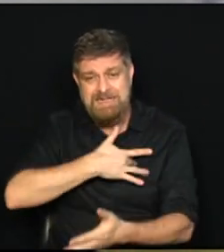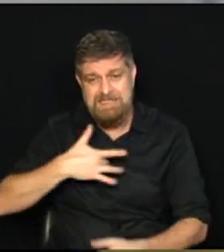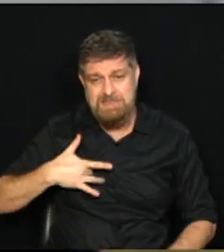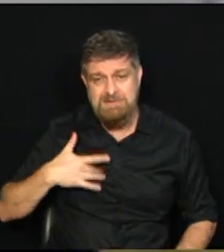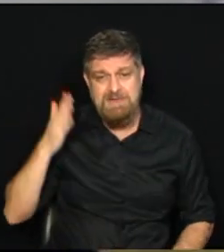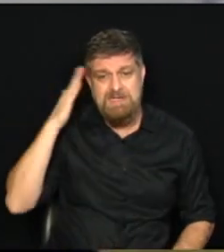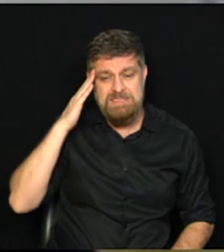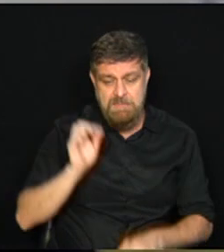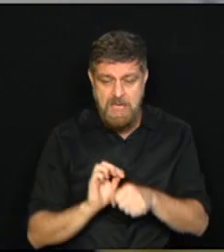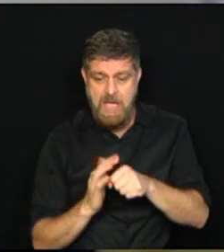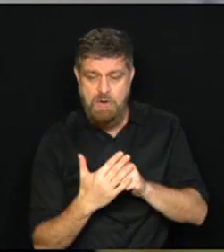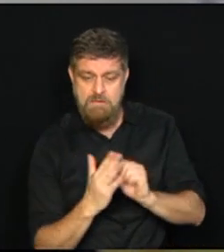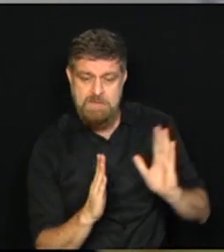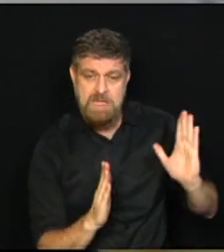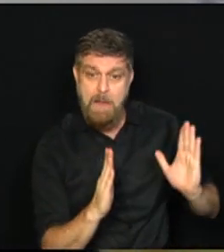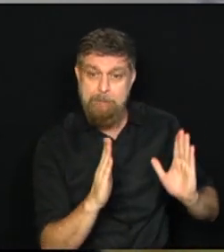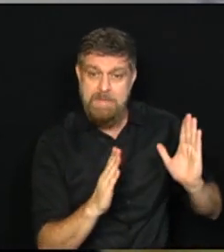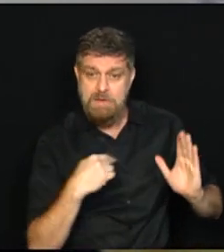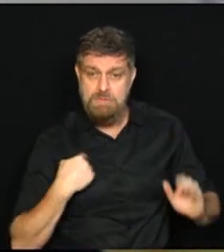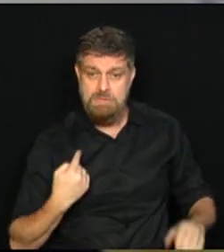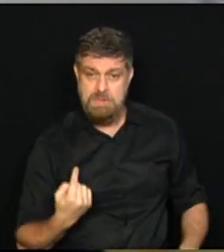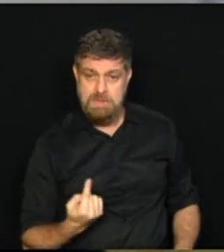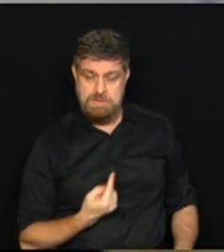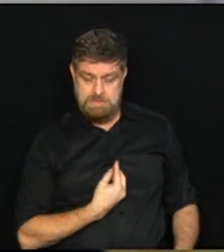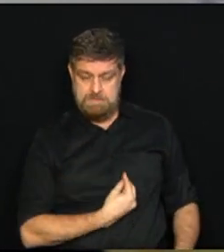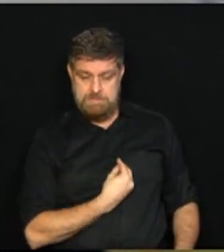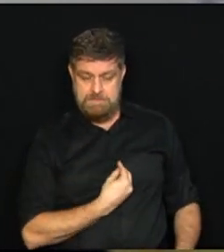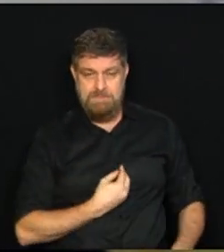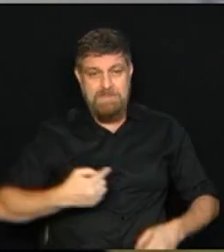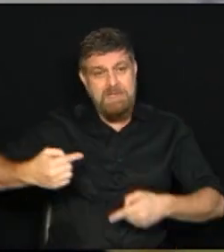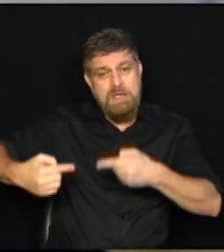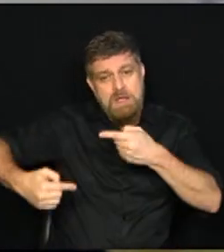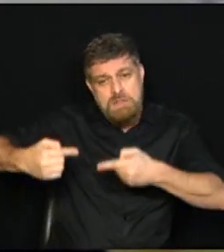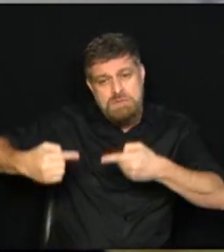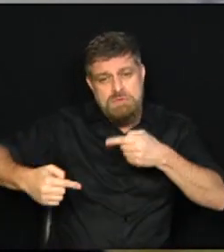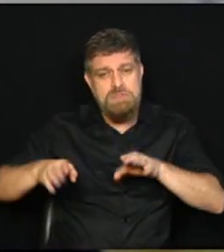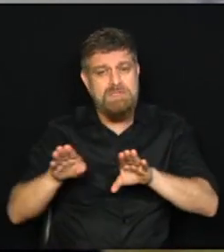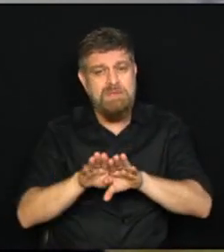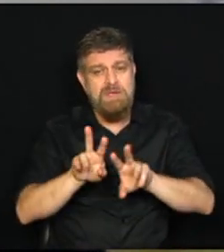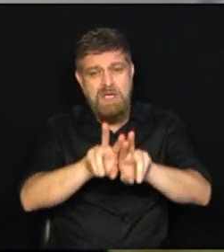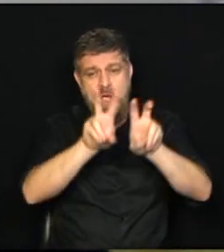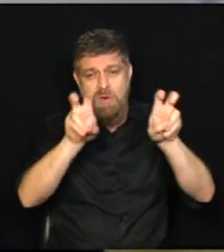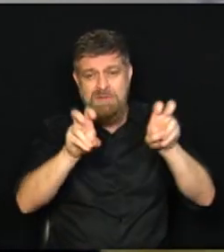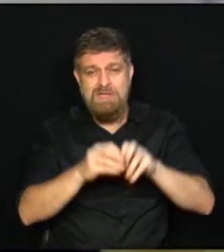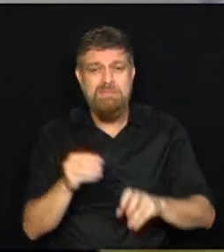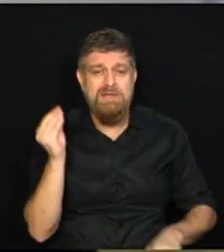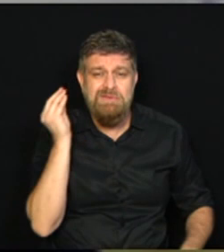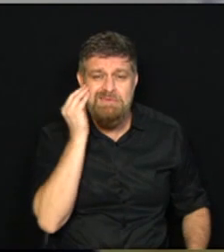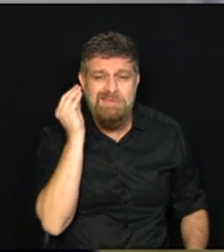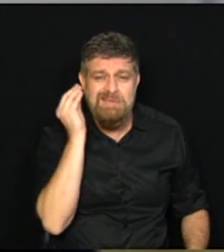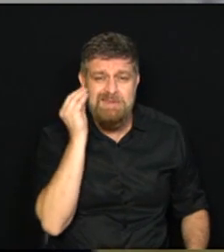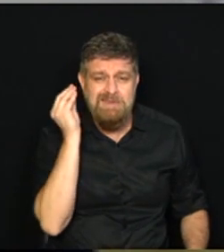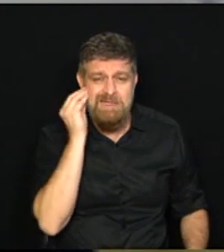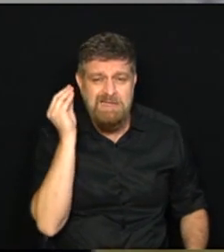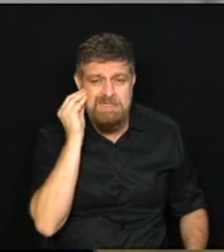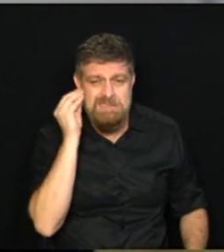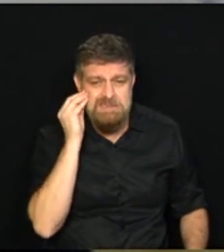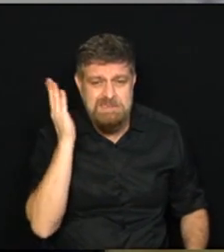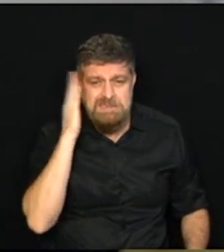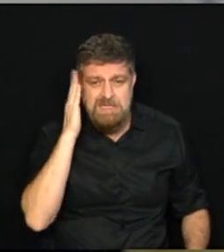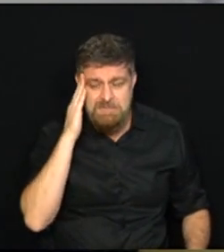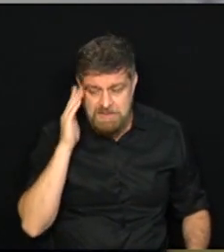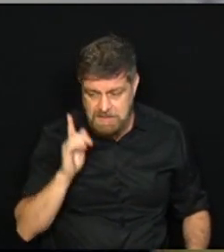da Covid-19 no município, também a gente pudesse discutir esta questão dos testes através de uma